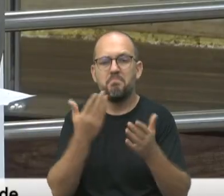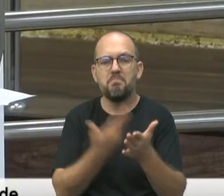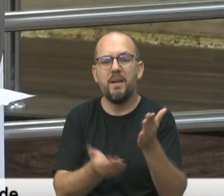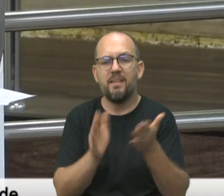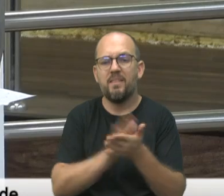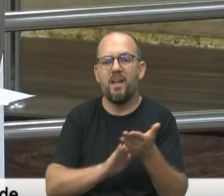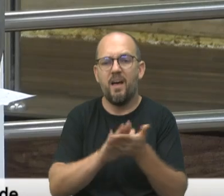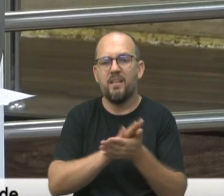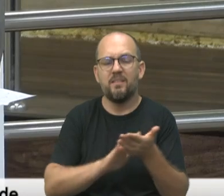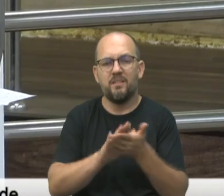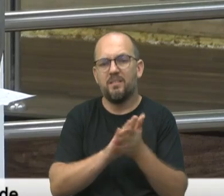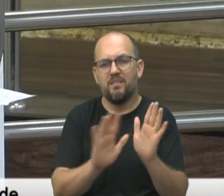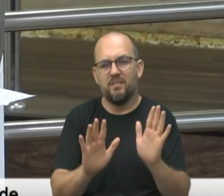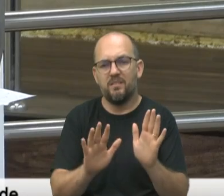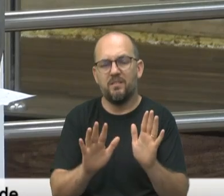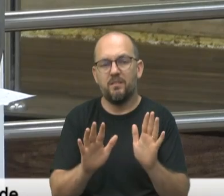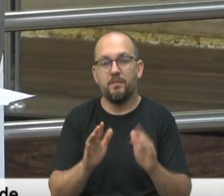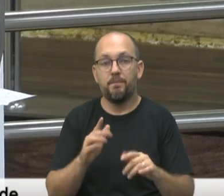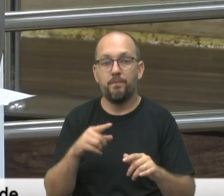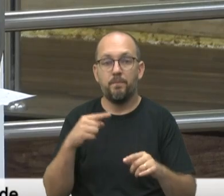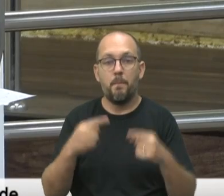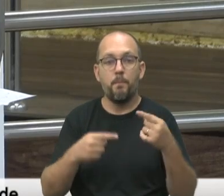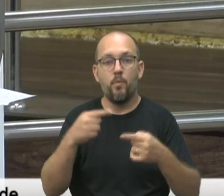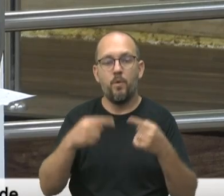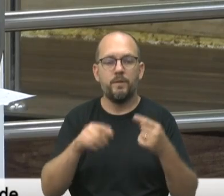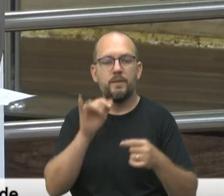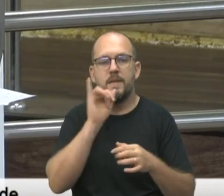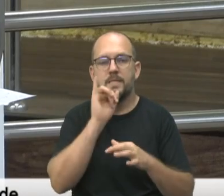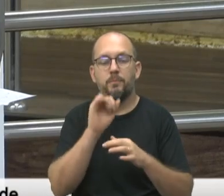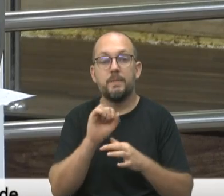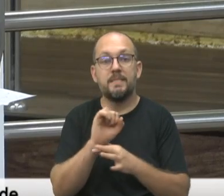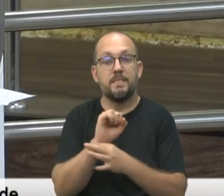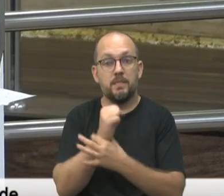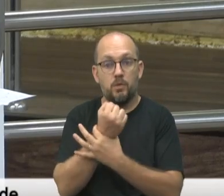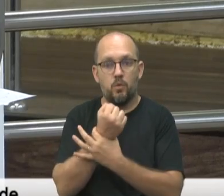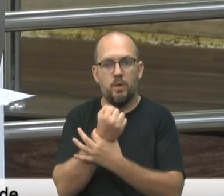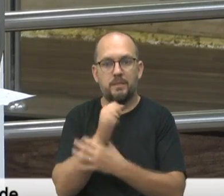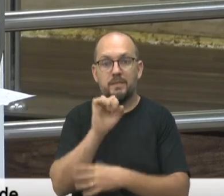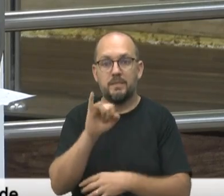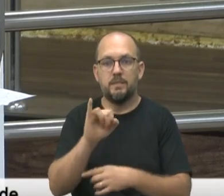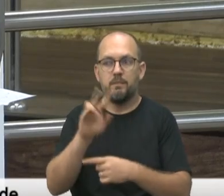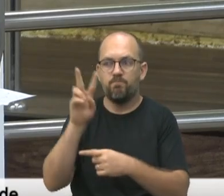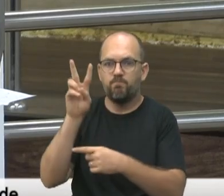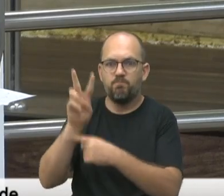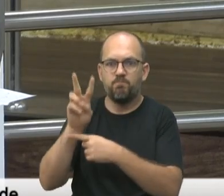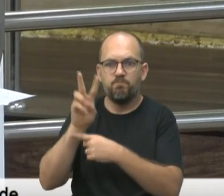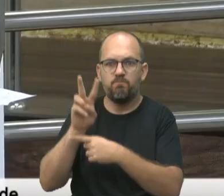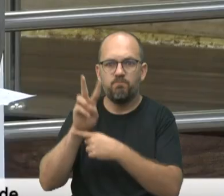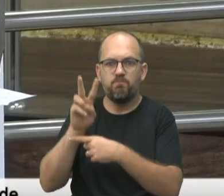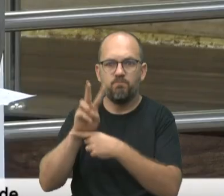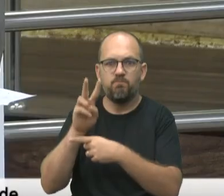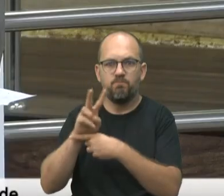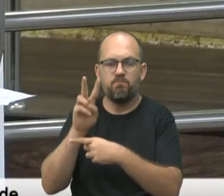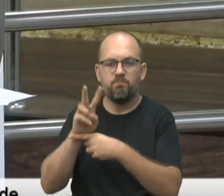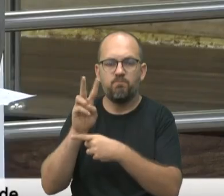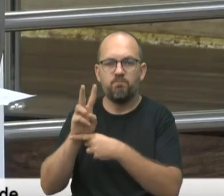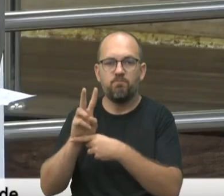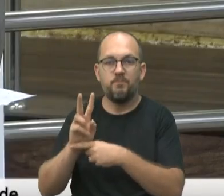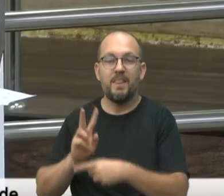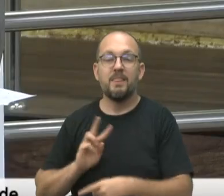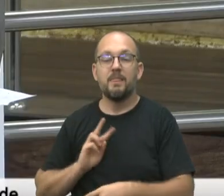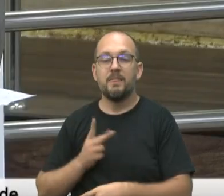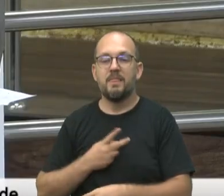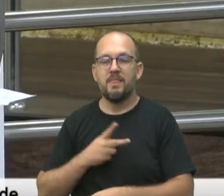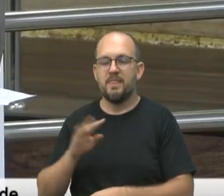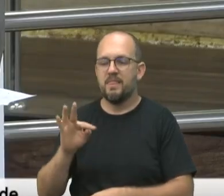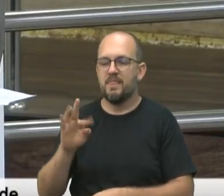que se a nossa política de segurança, ela for capaz de proteger as travestis, que é o segmento